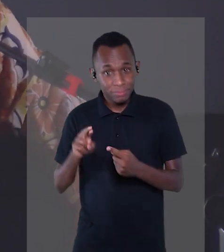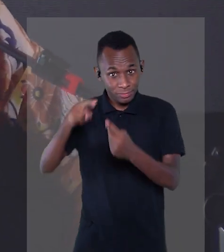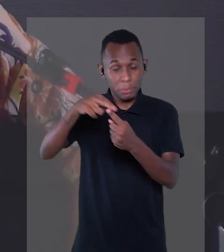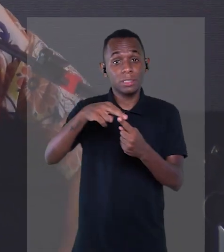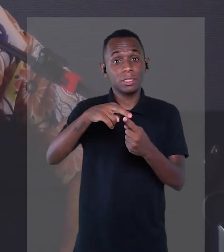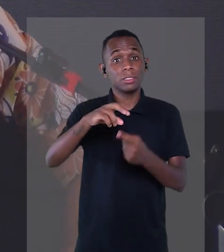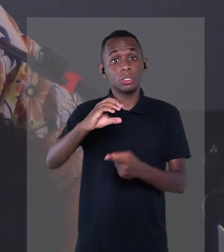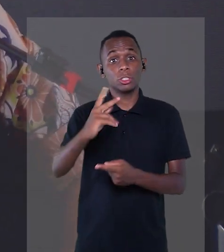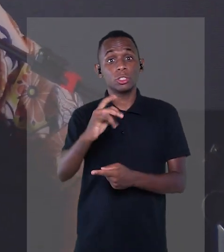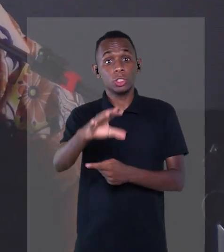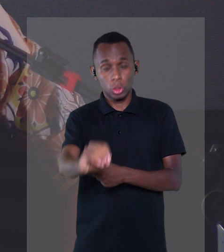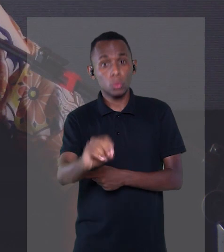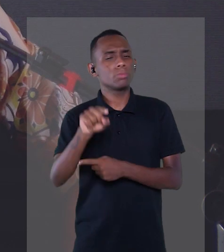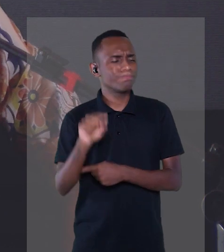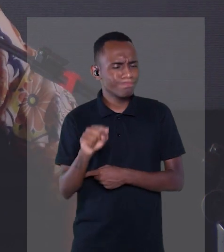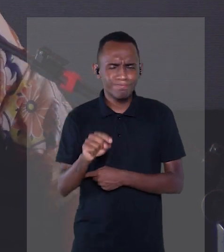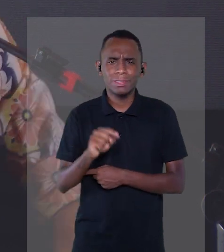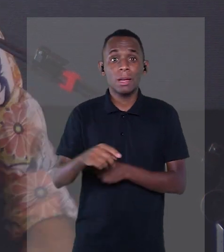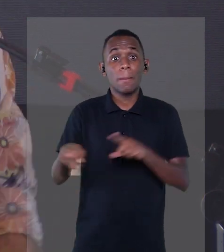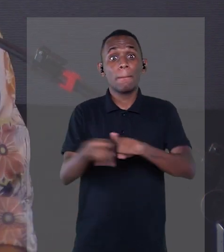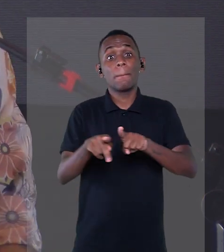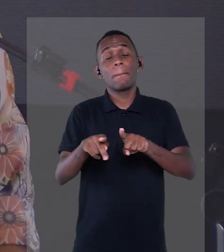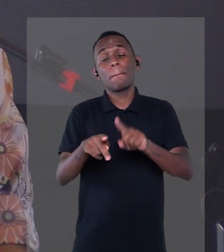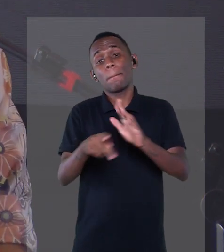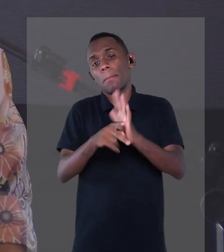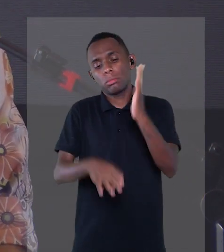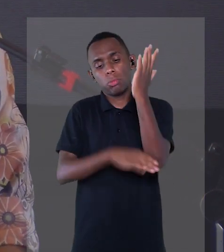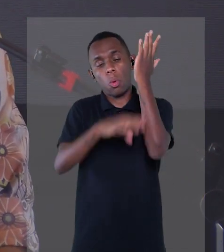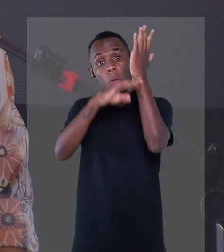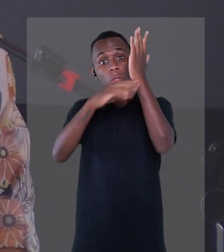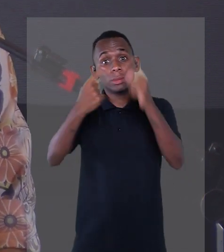daquelas noitadas no Grande Hotel de Araxá. A gente...